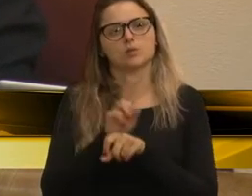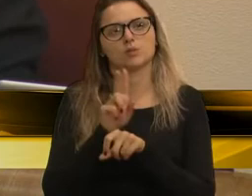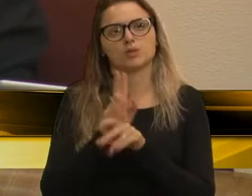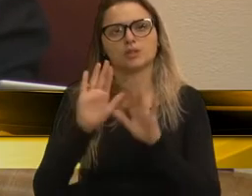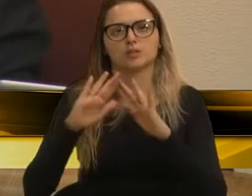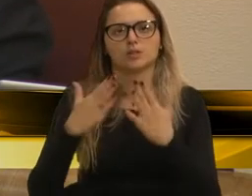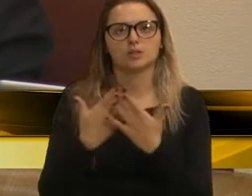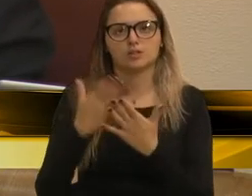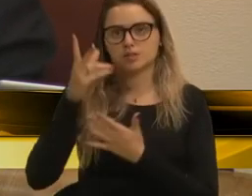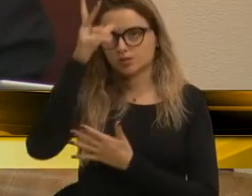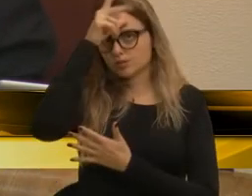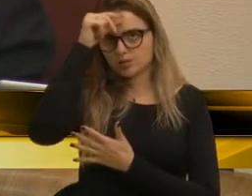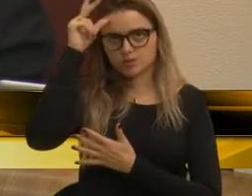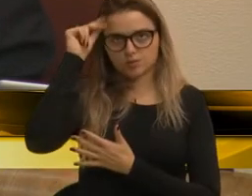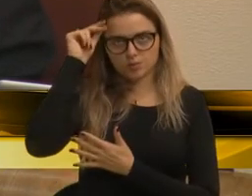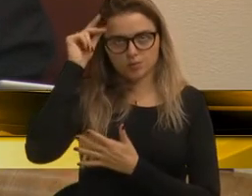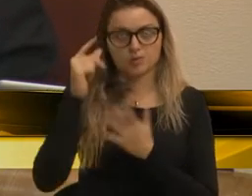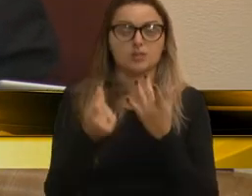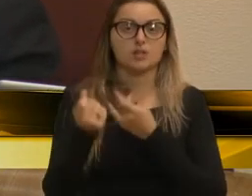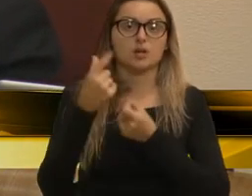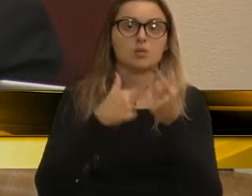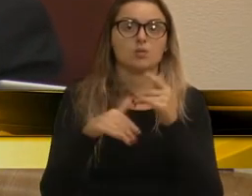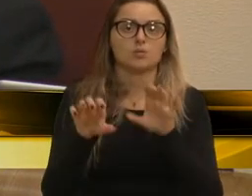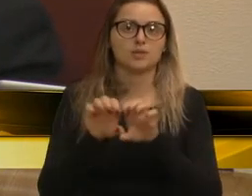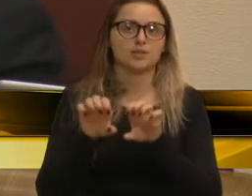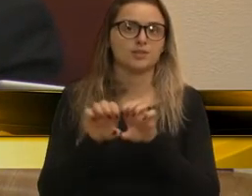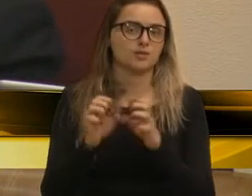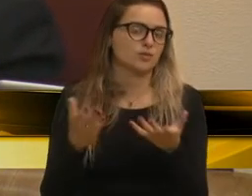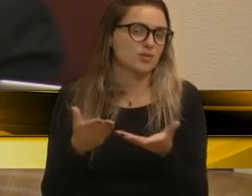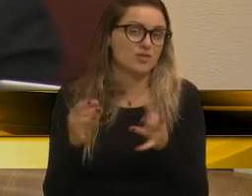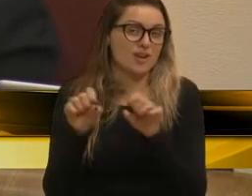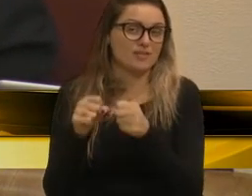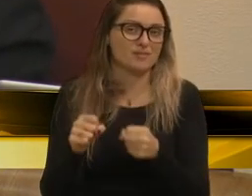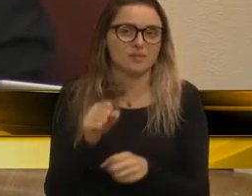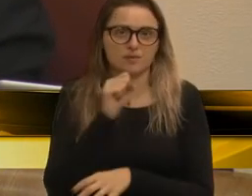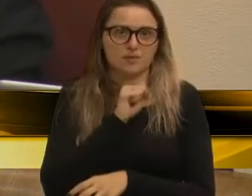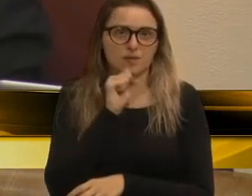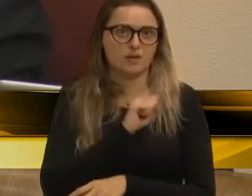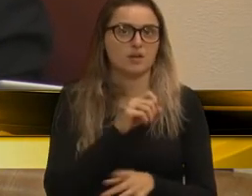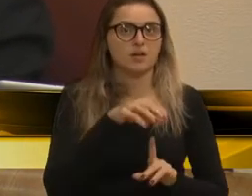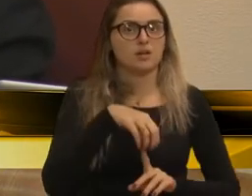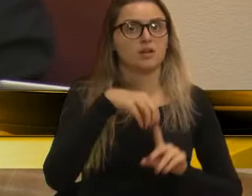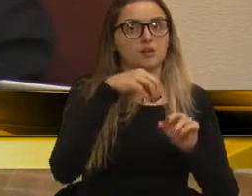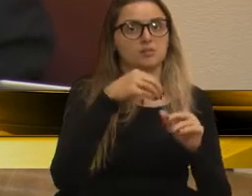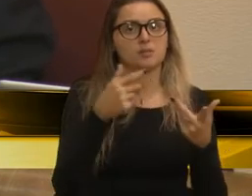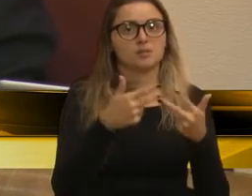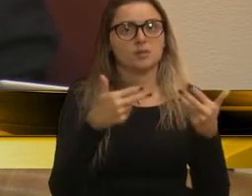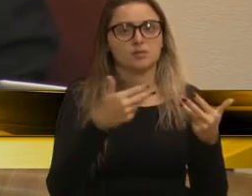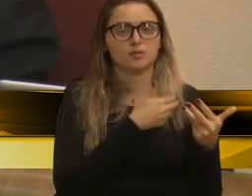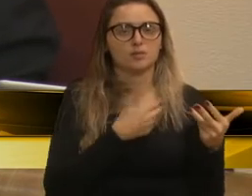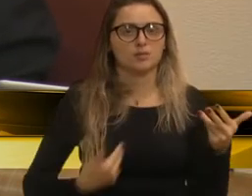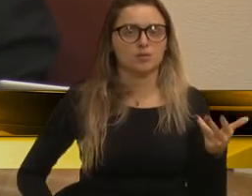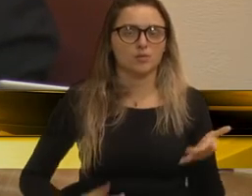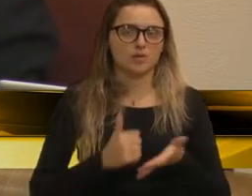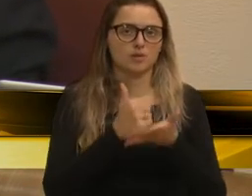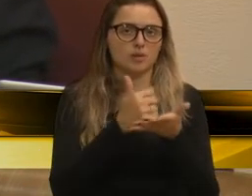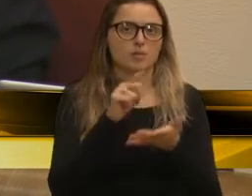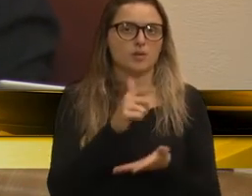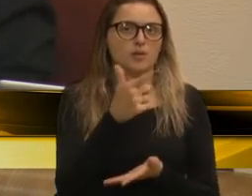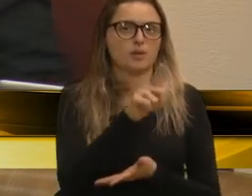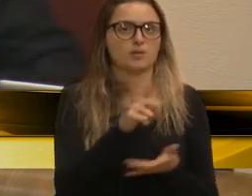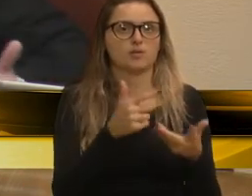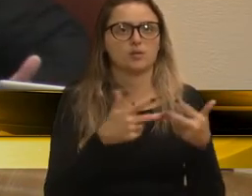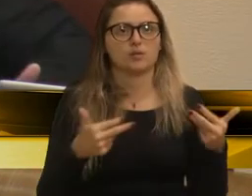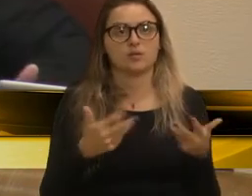escolas municipais, que muitas delas na infraestrutura estão caindo aos pedaços e as prioridades do governo municipal são outras. Então, nos 3 níveis